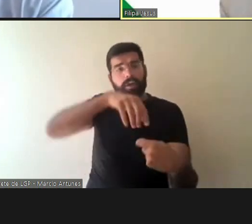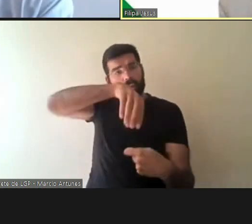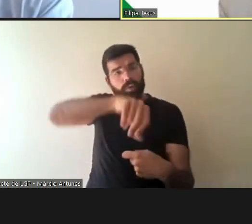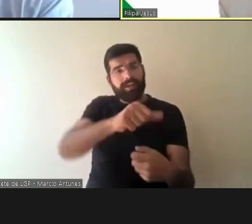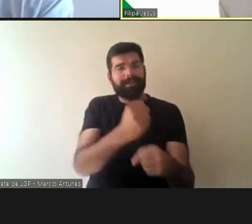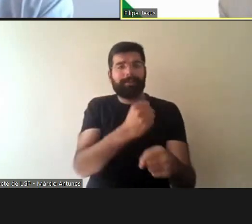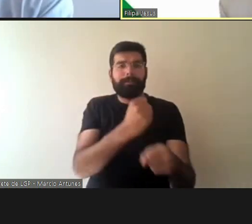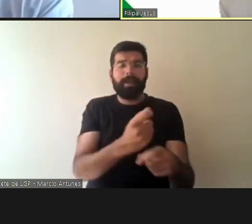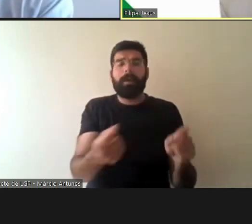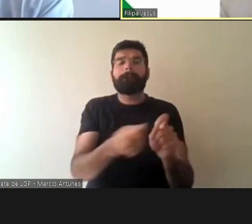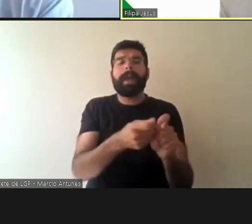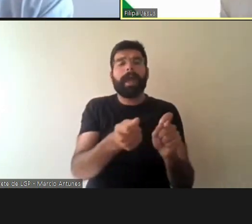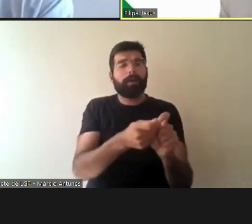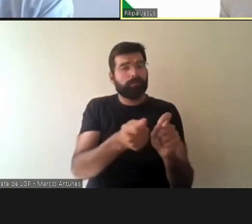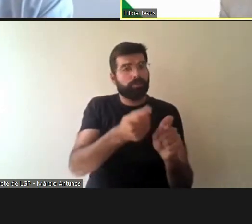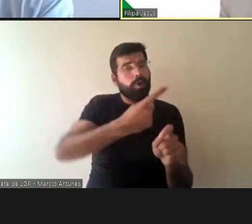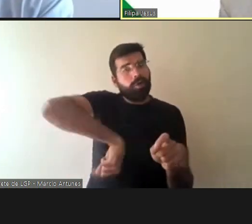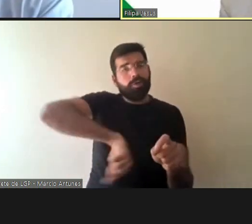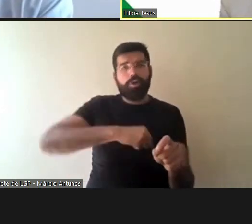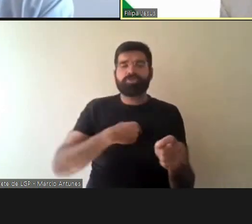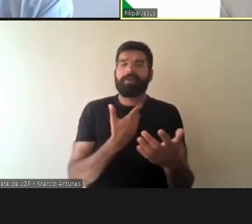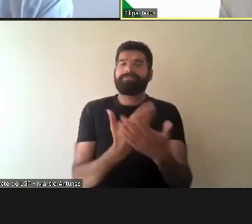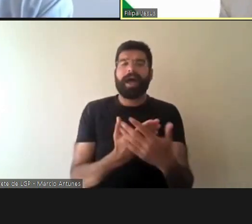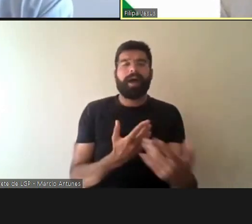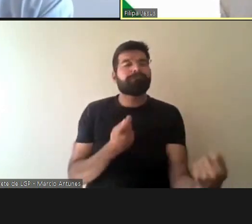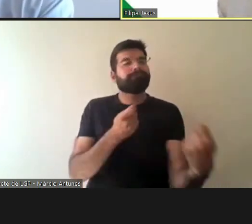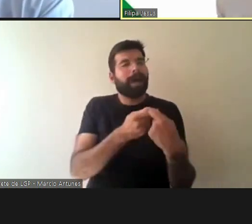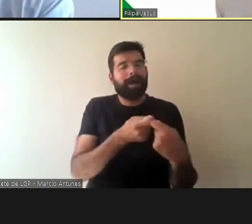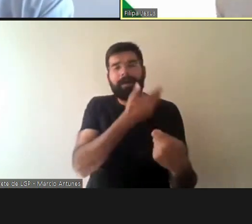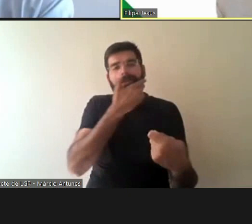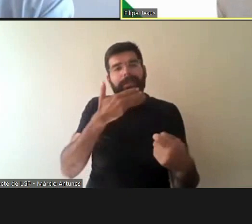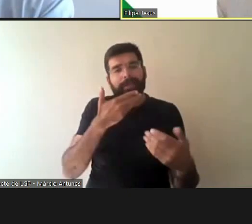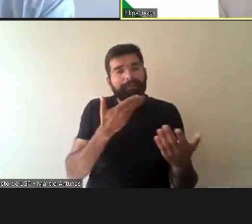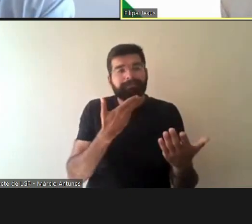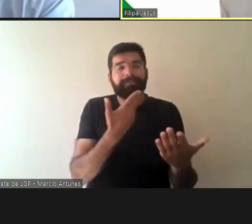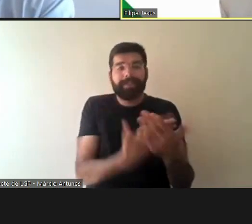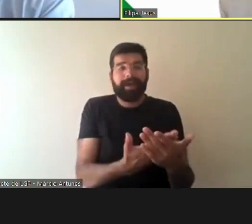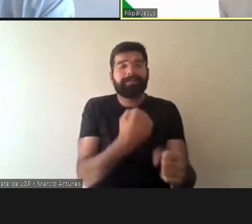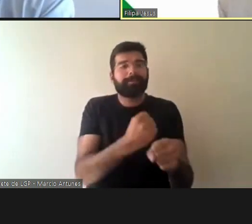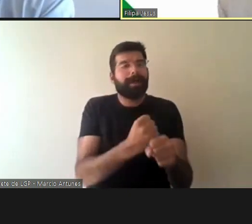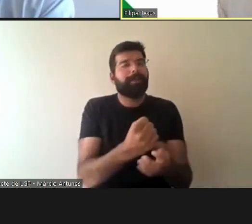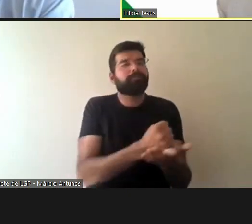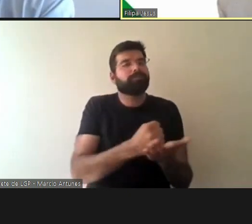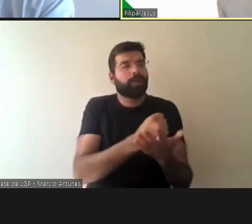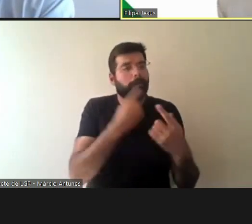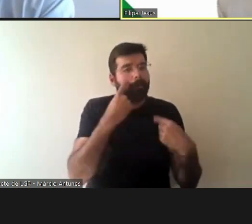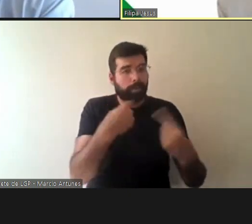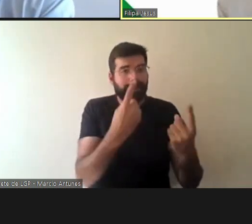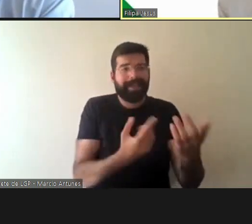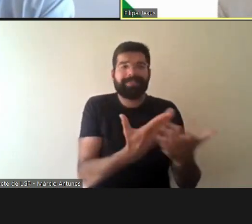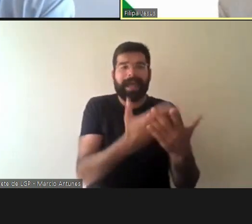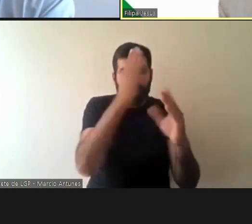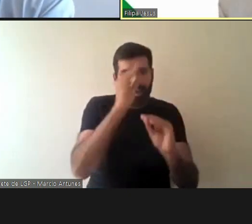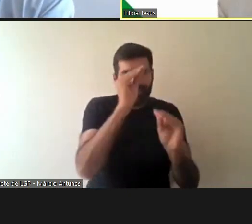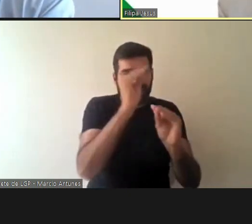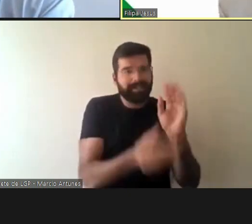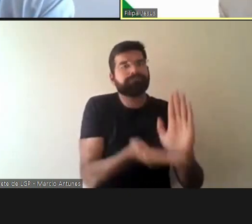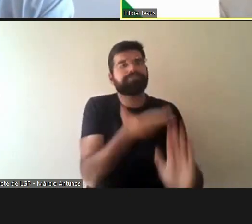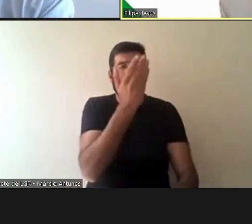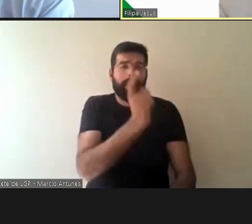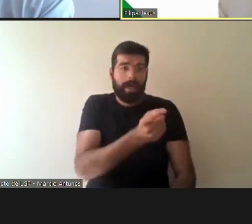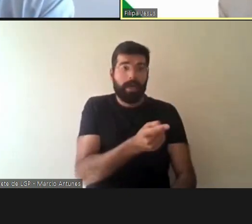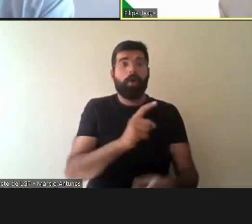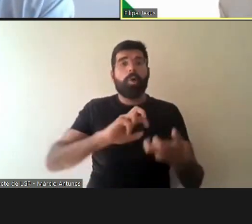trabalham, mais facilmente chegaríamos aos trabalhadores da administração pública, aumentando a sua qualificação. O problema das